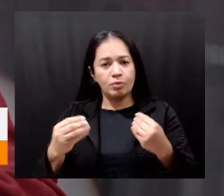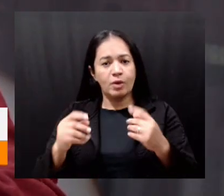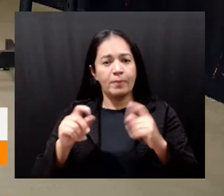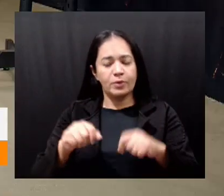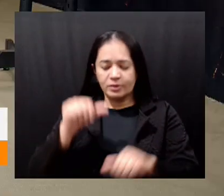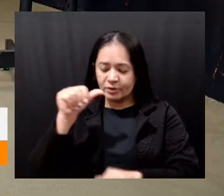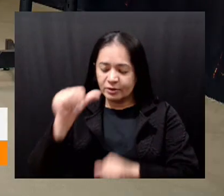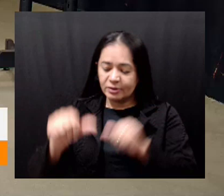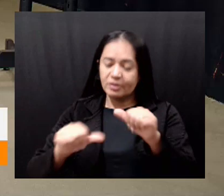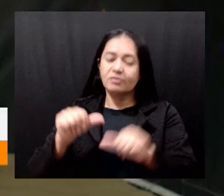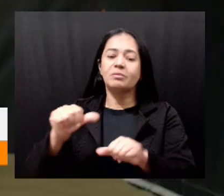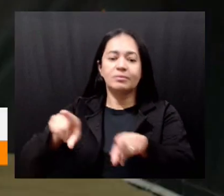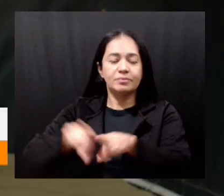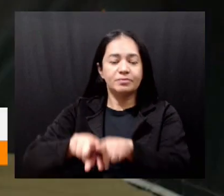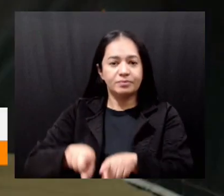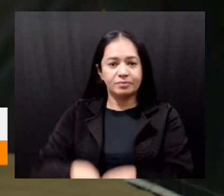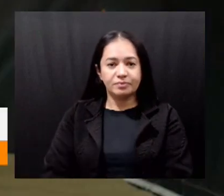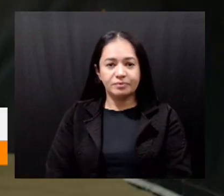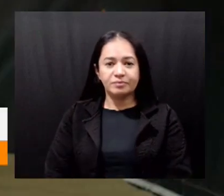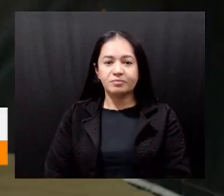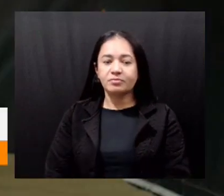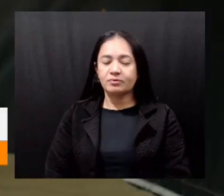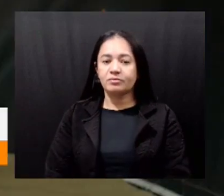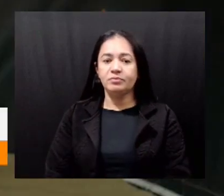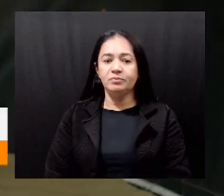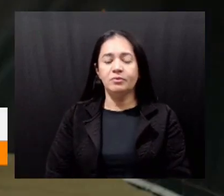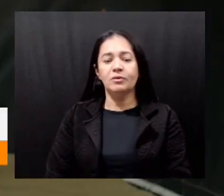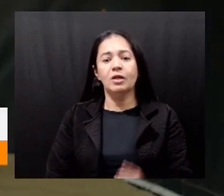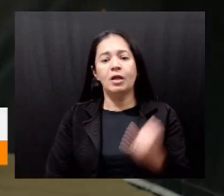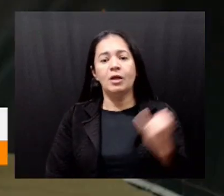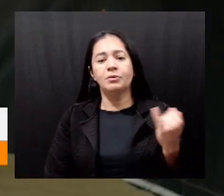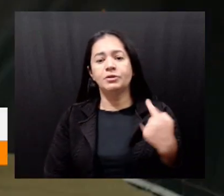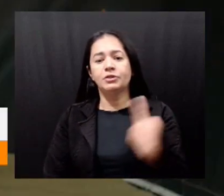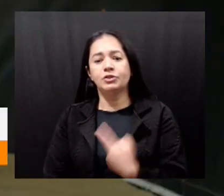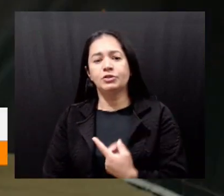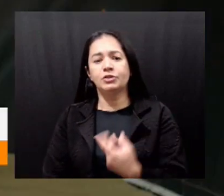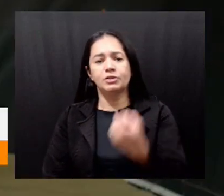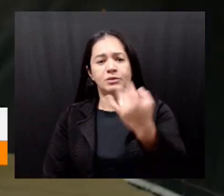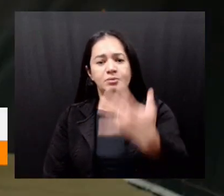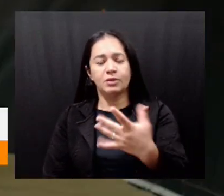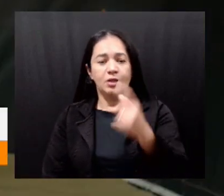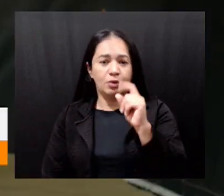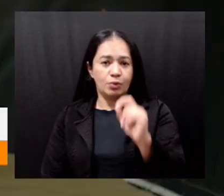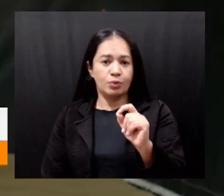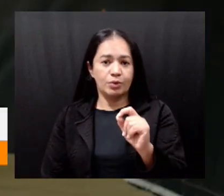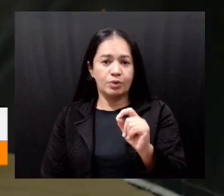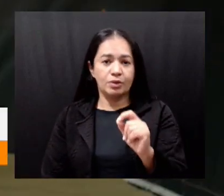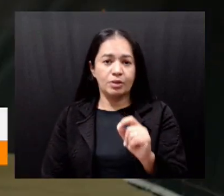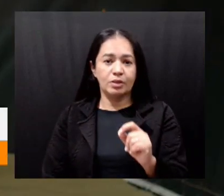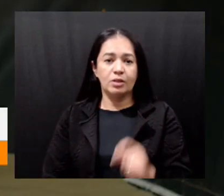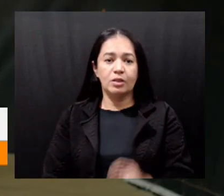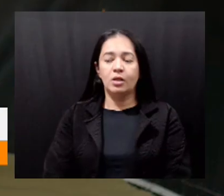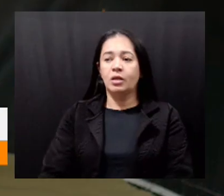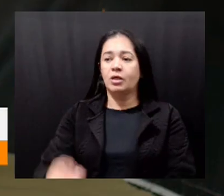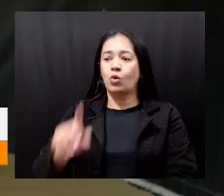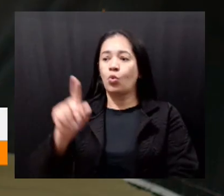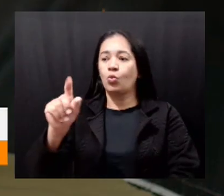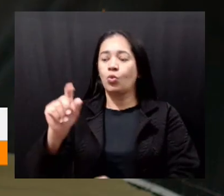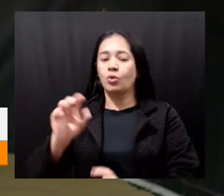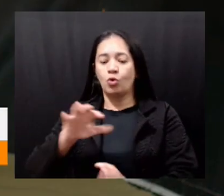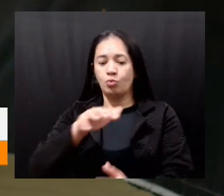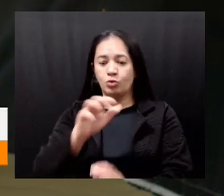disso. Maravilha. É importante, gente, lembrar que não se trata, tá, de ignorar o que acontece no mundo,